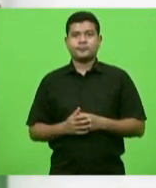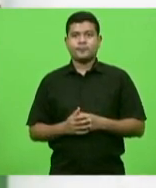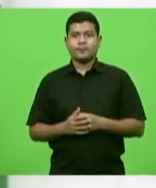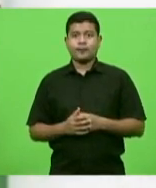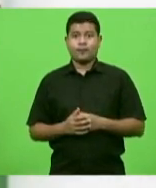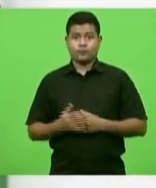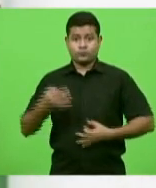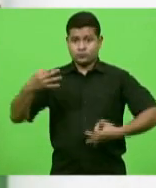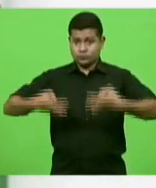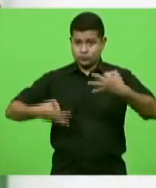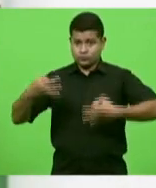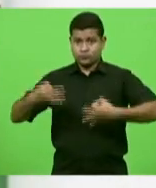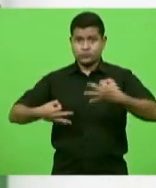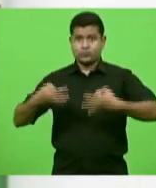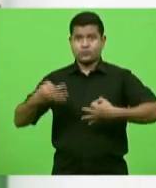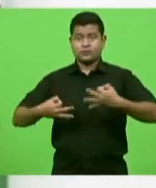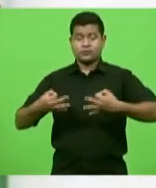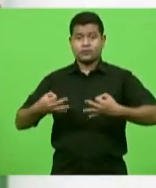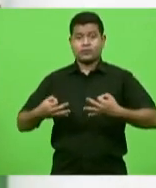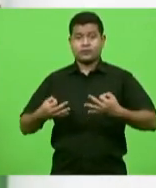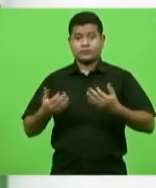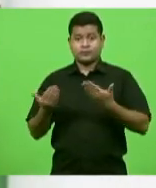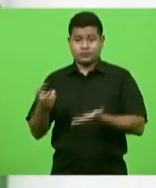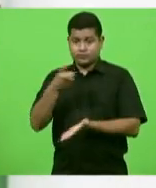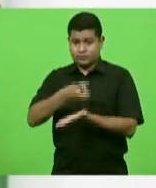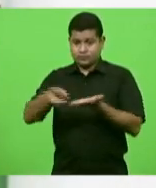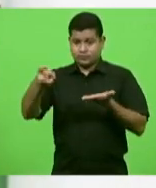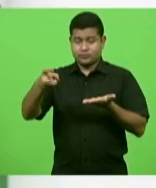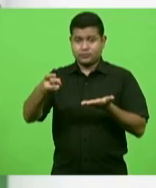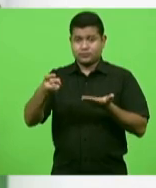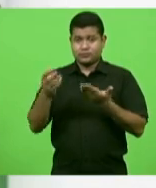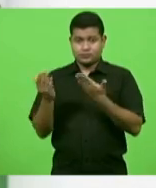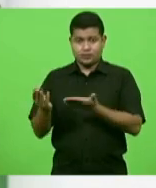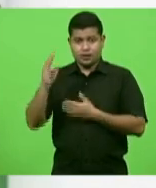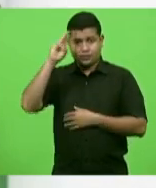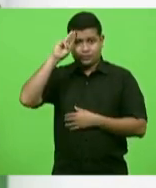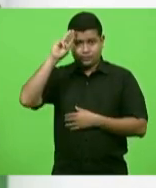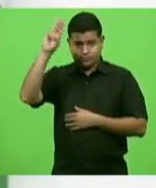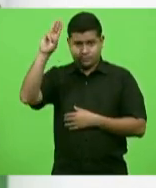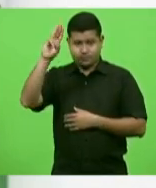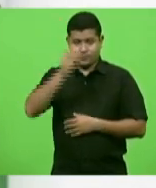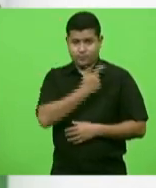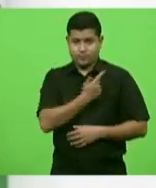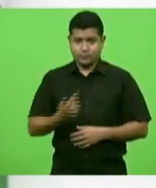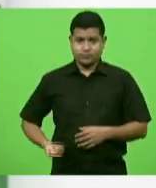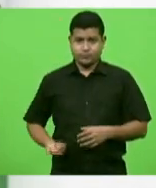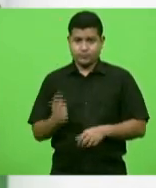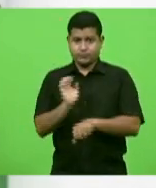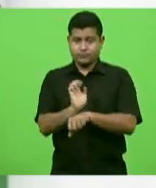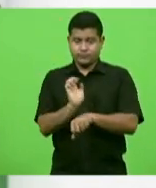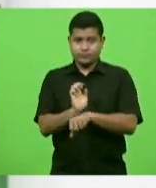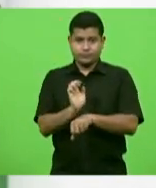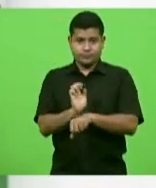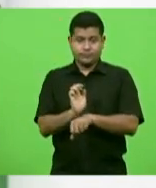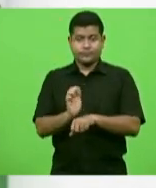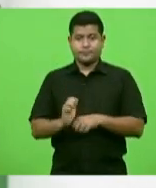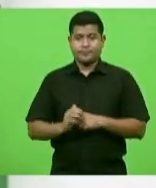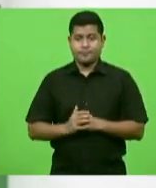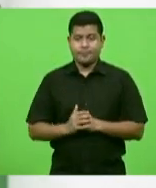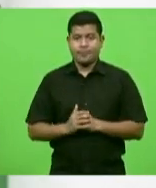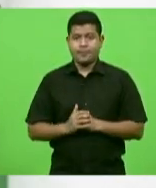julgamento e do impitiman do Senhor governador do Estado Carlos Moisés da